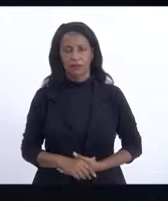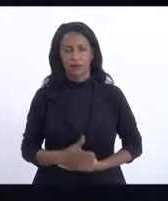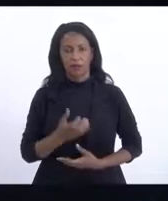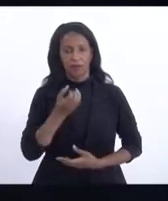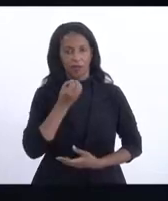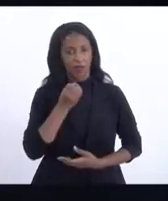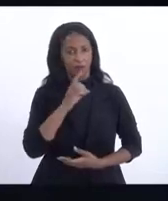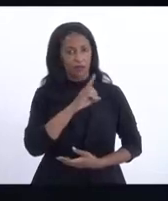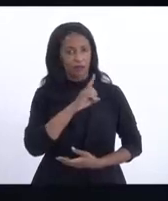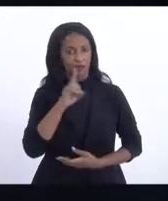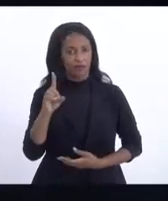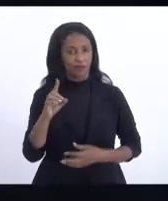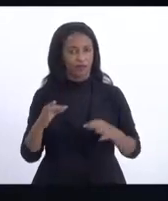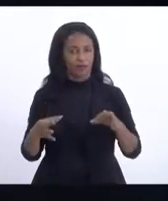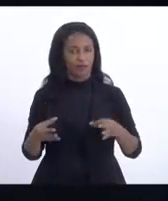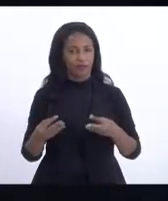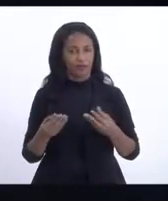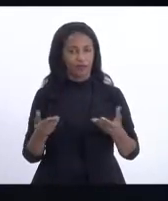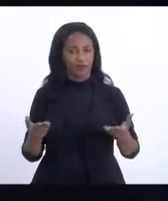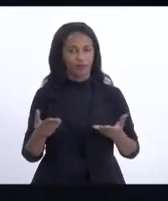Bom dia a todos.